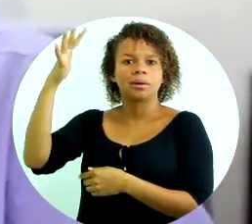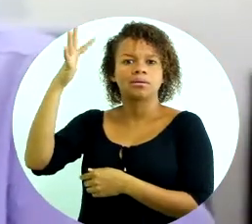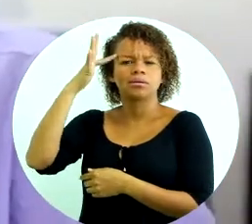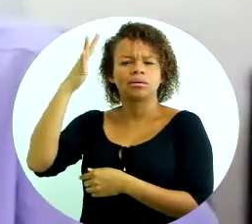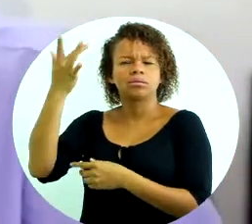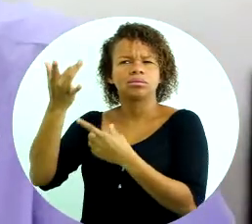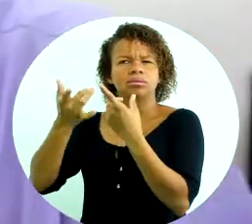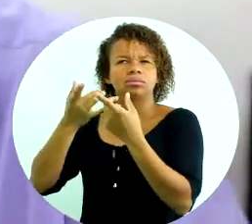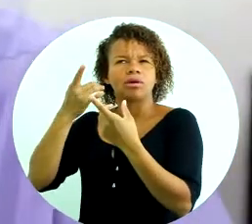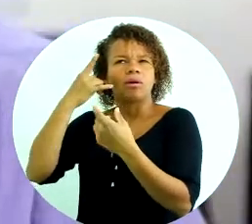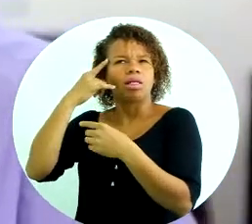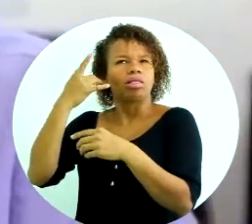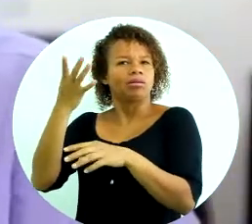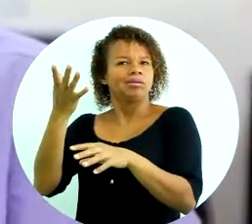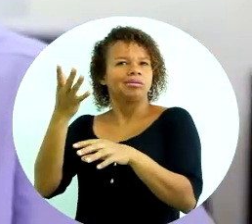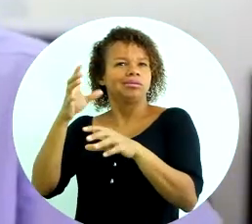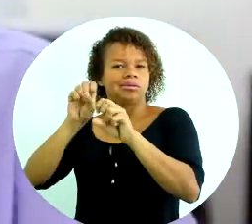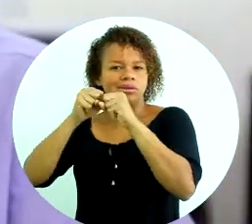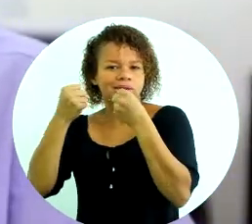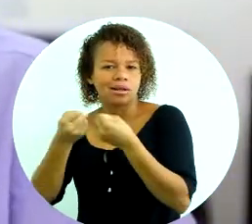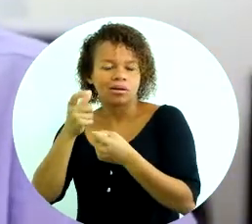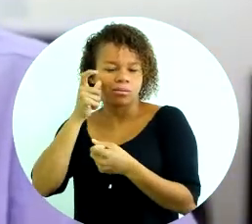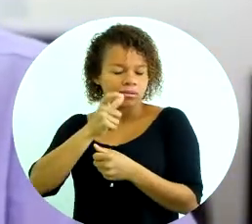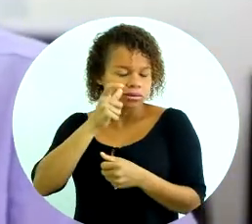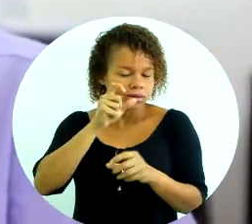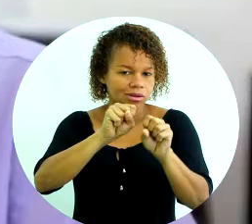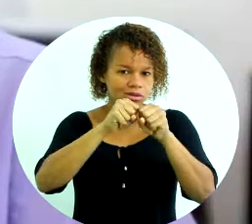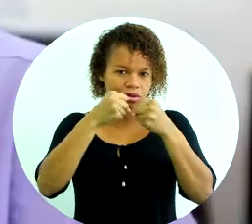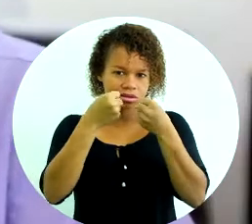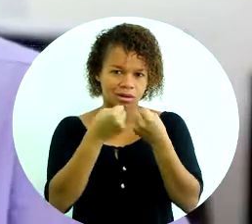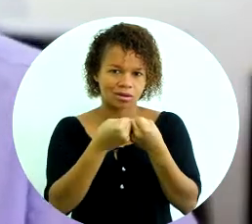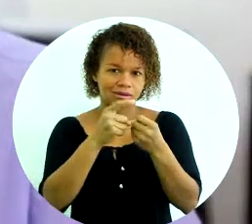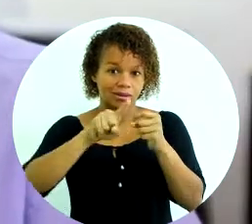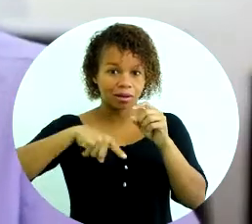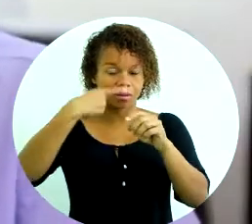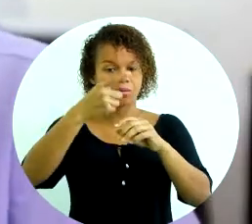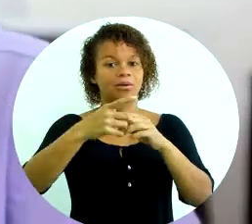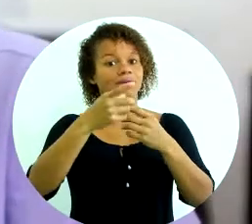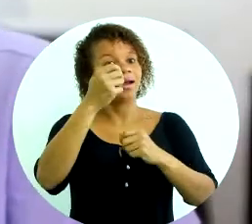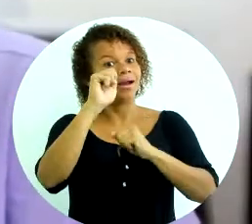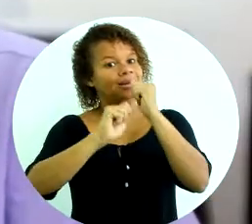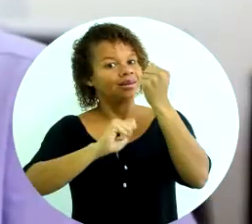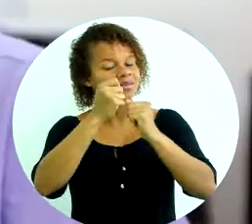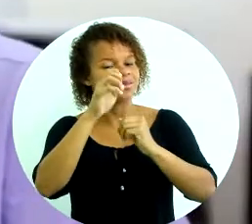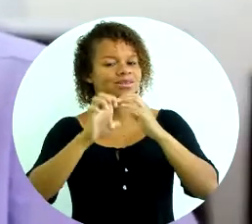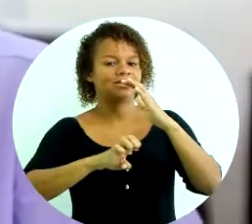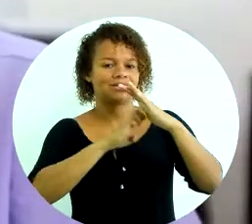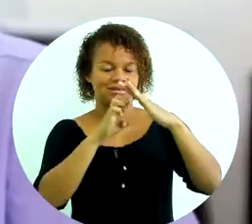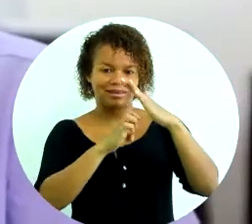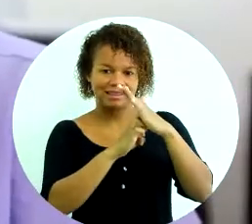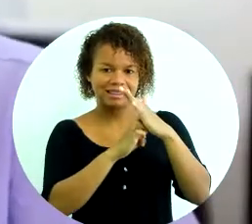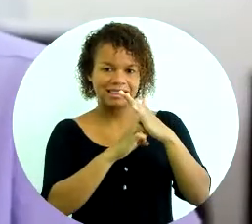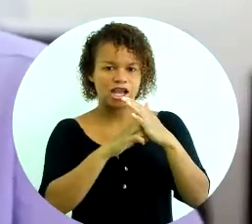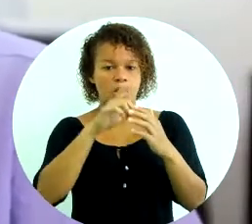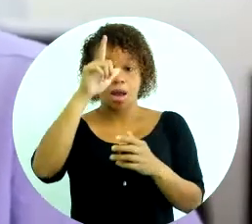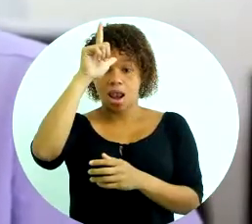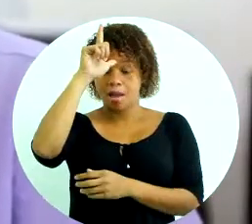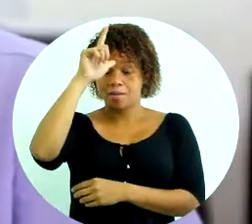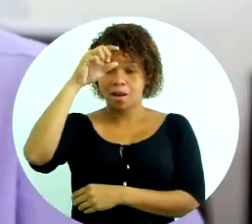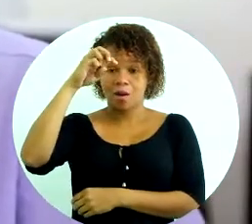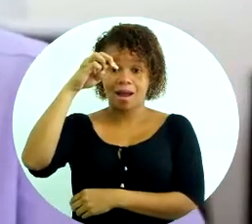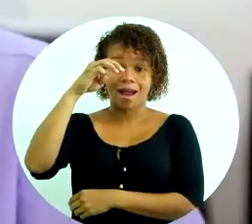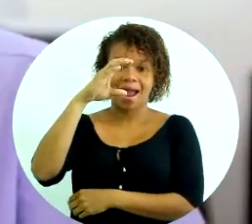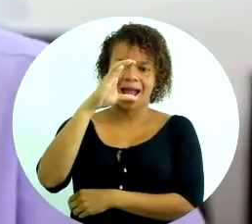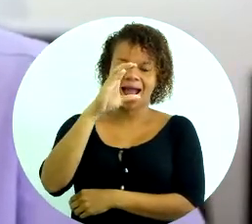Outro pensador e observador da sociedade pós-Revolução Francesa e pós-industrial é o